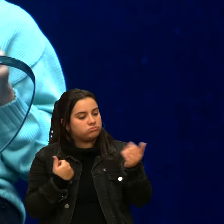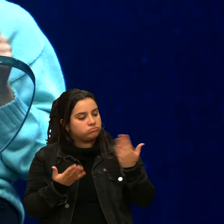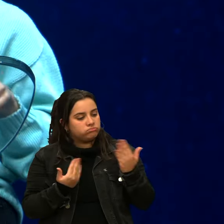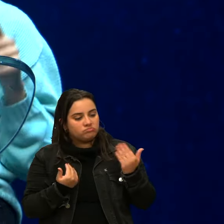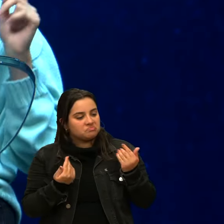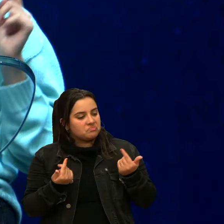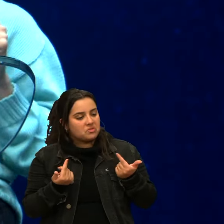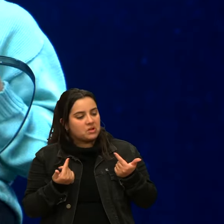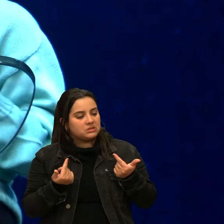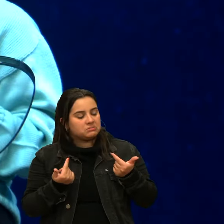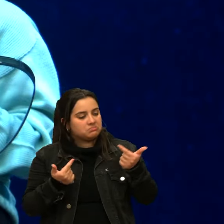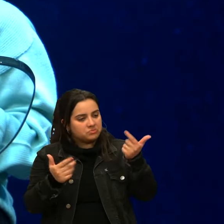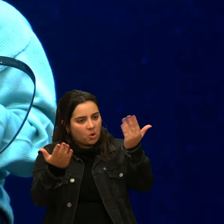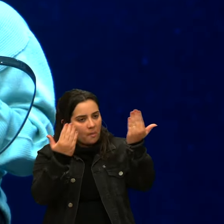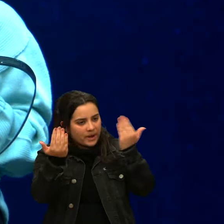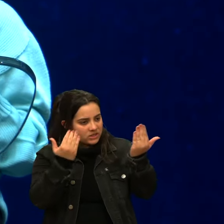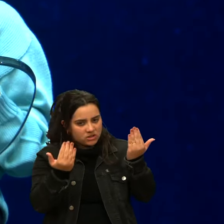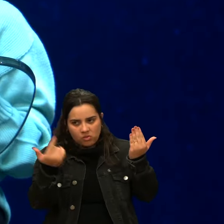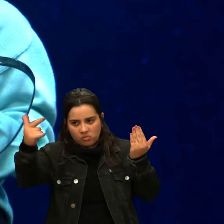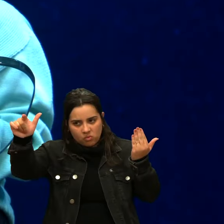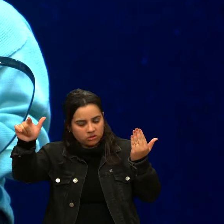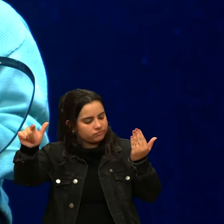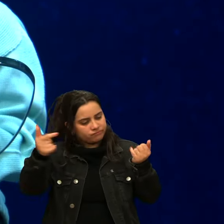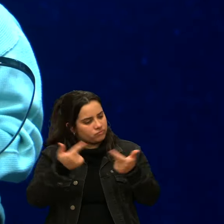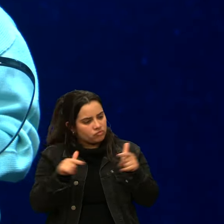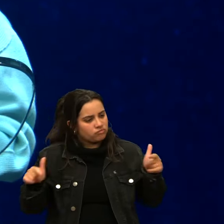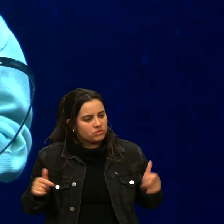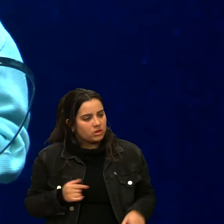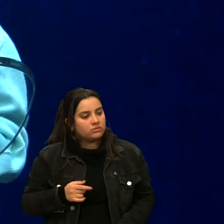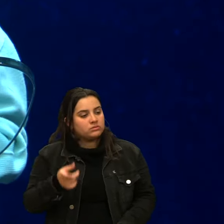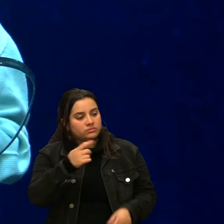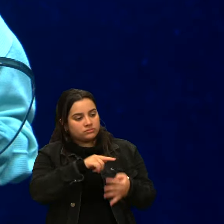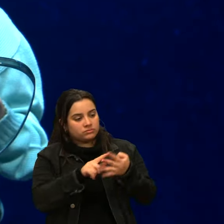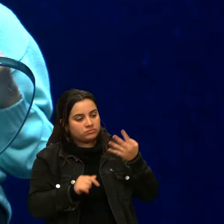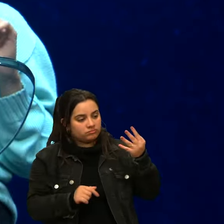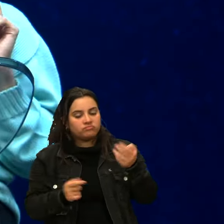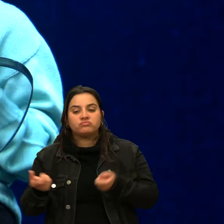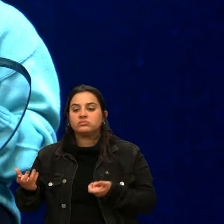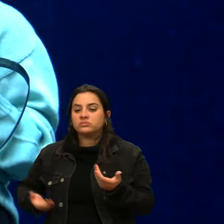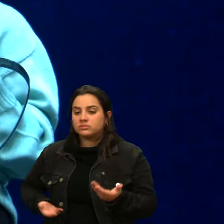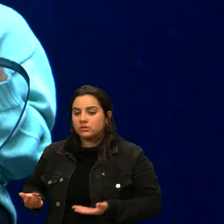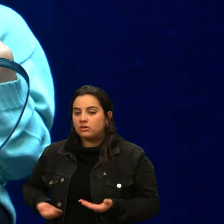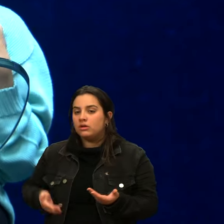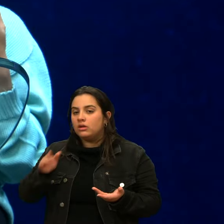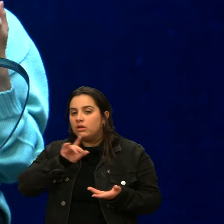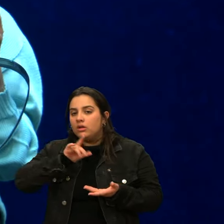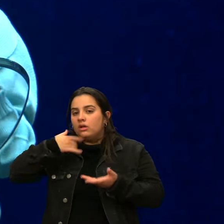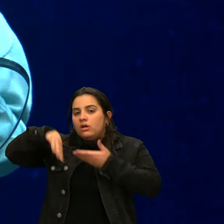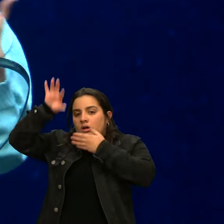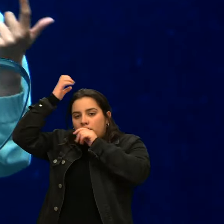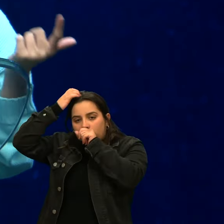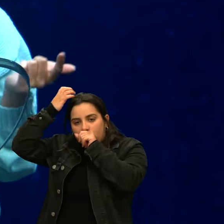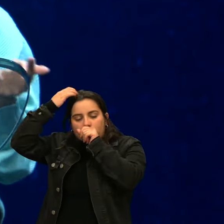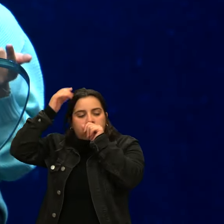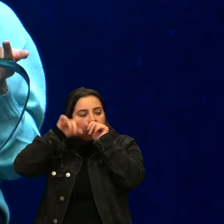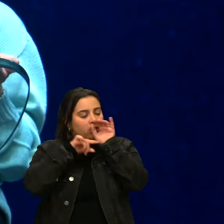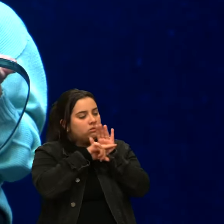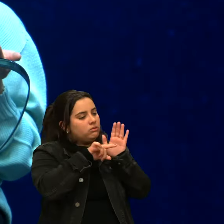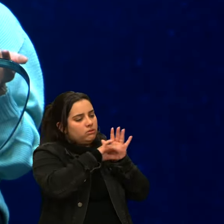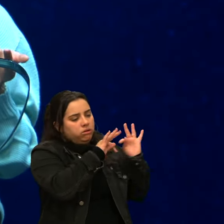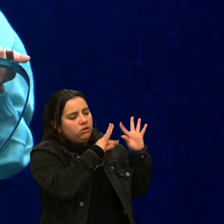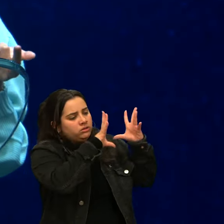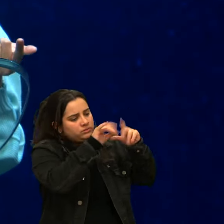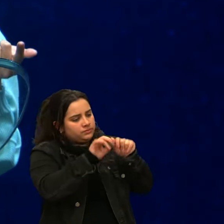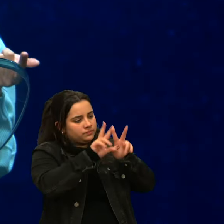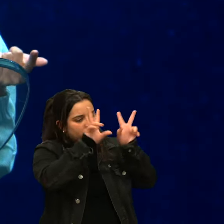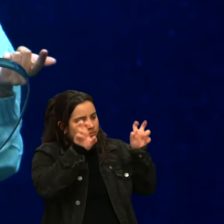Daniel, Ananias, Misael e Azarias, de modo que eles passaram a servir o rei. O rei lhes fez perguntas sobre todos os assuntos nos